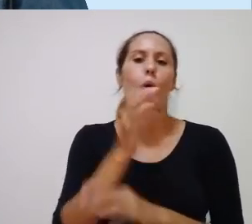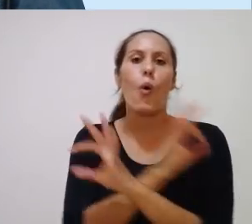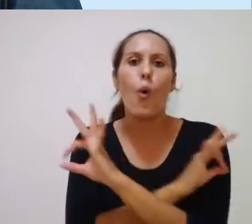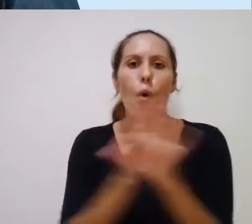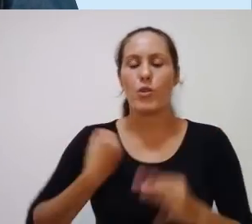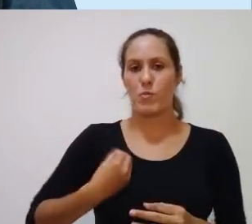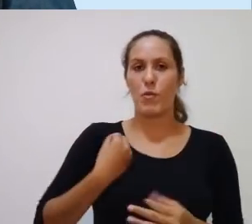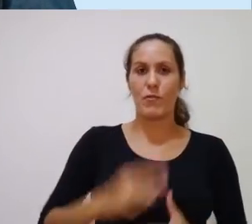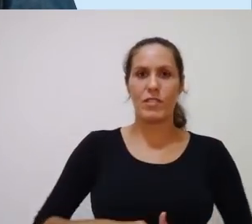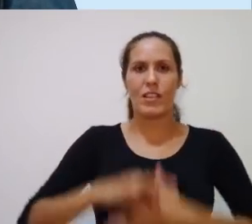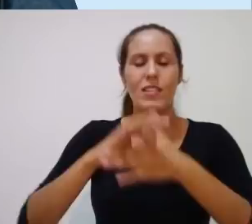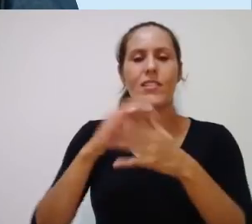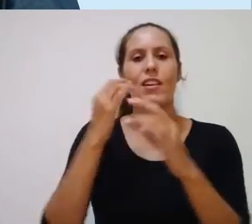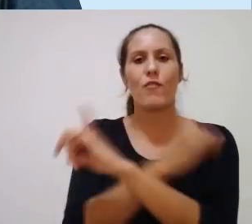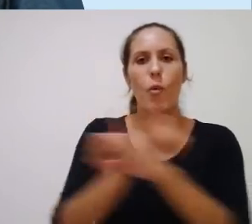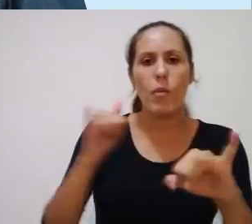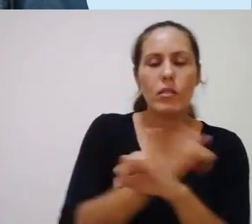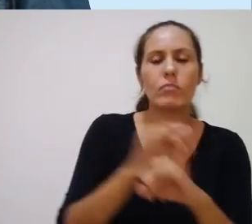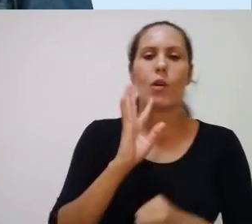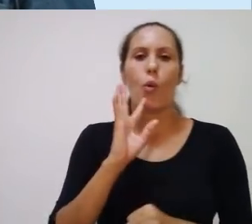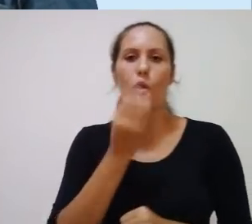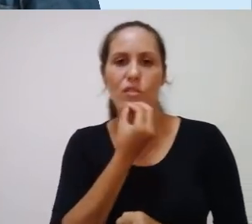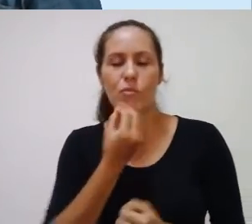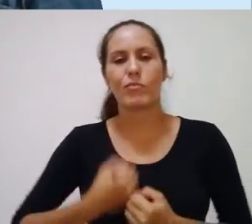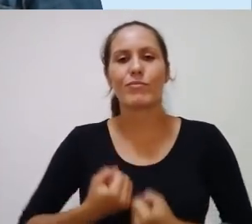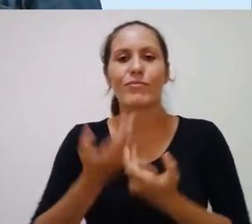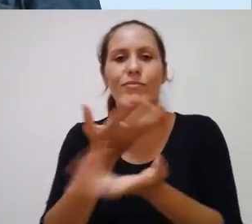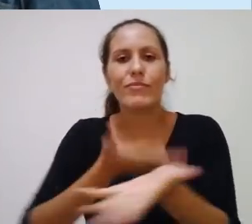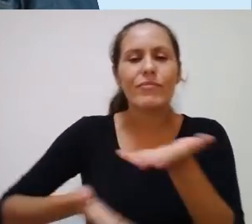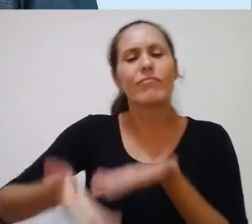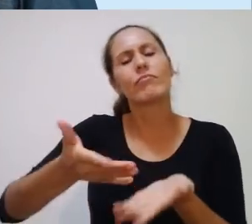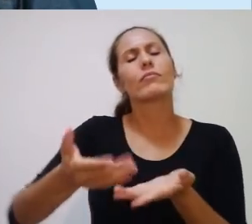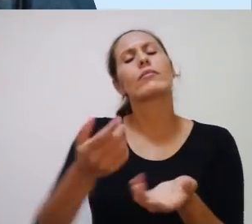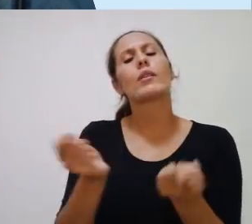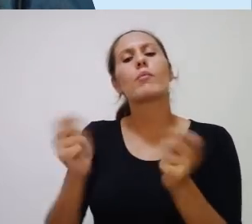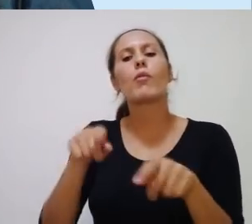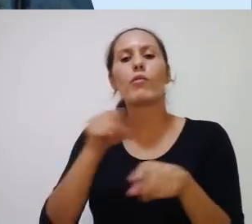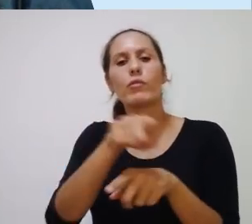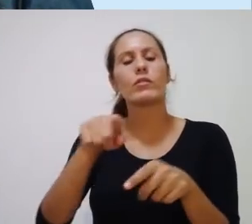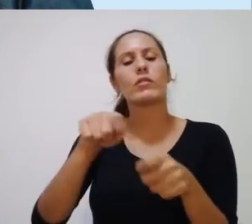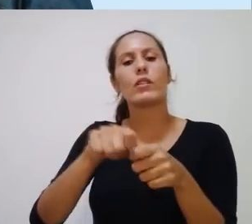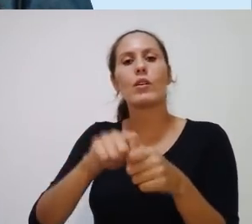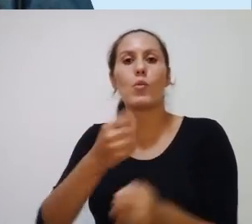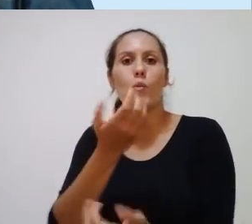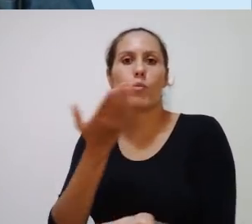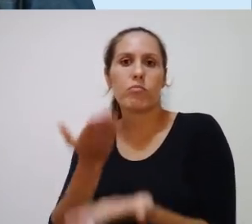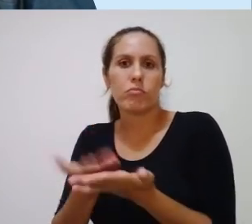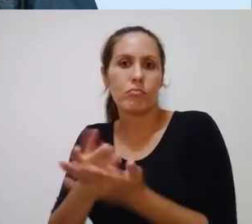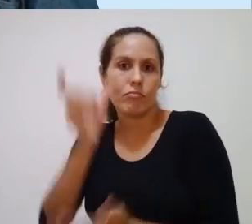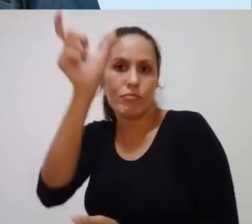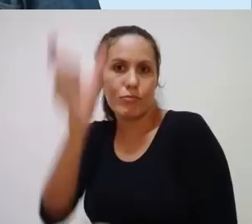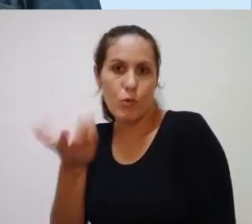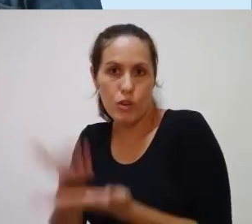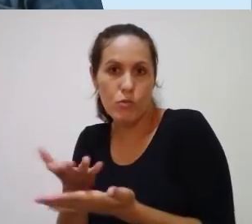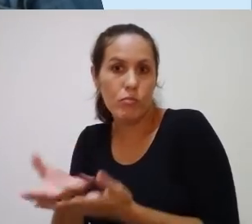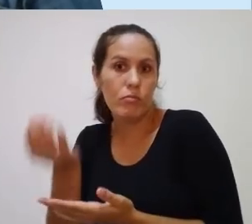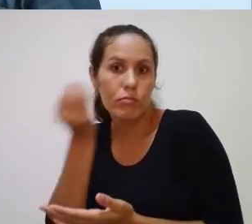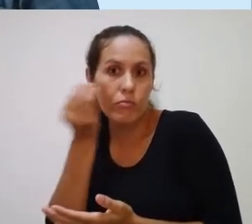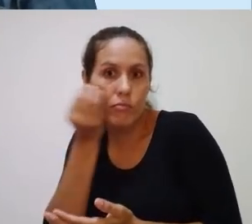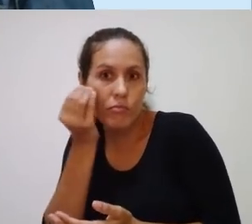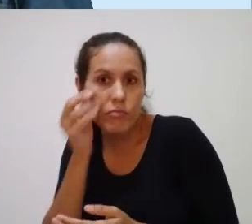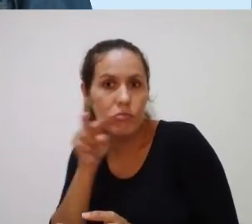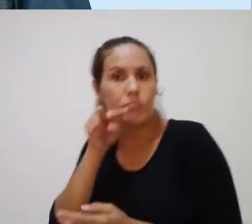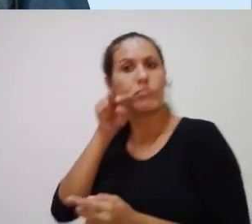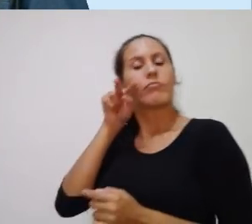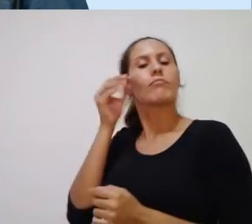tentando trazer um pouco de informação, um pouco de conhecimento, para que você possa ser um estudante muito mais